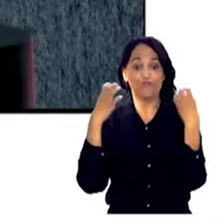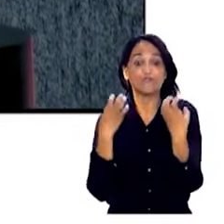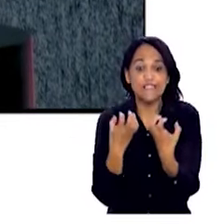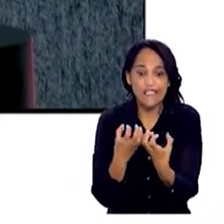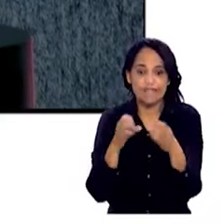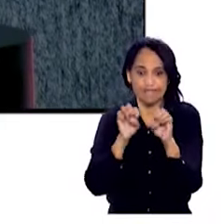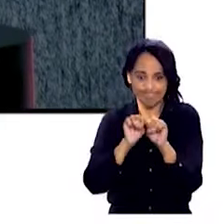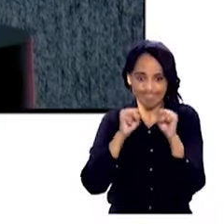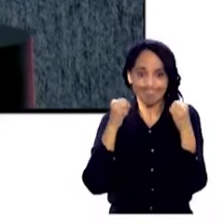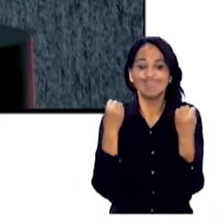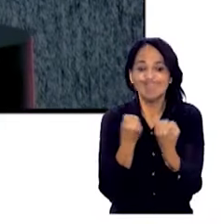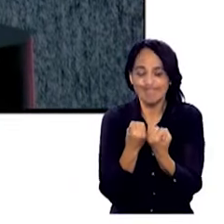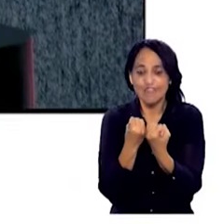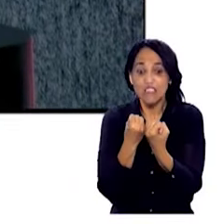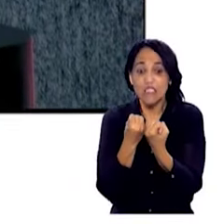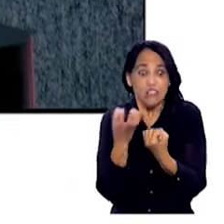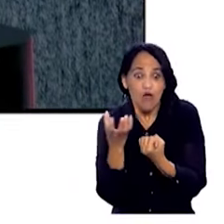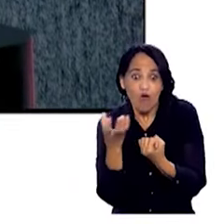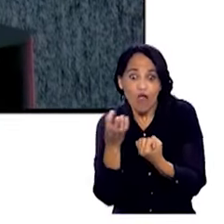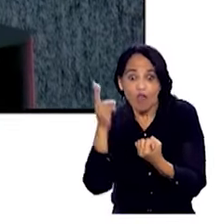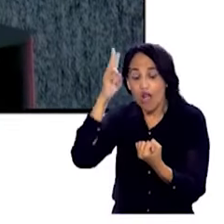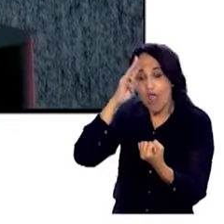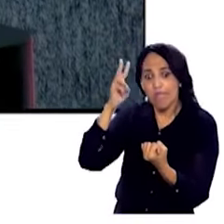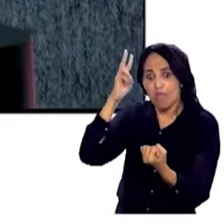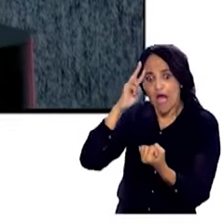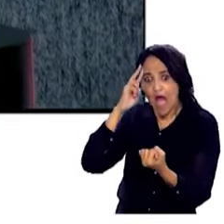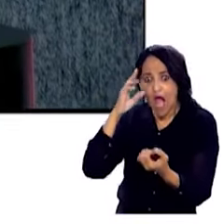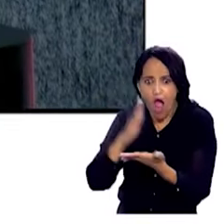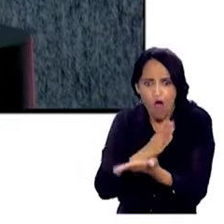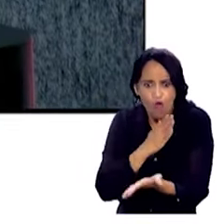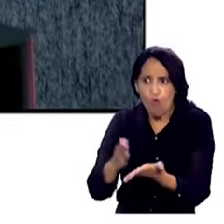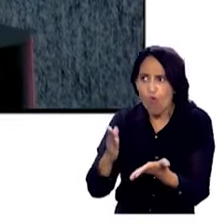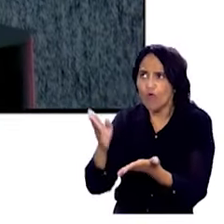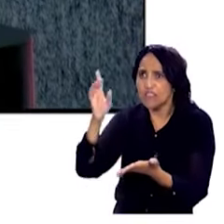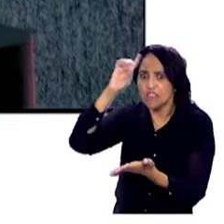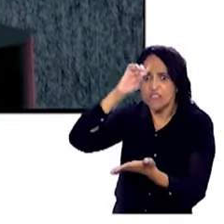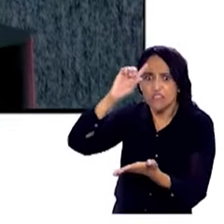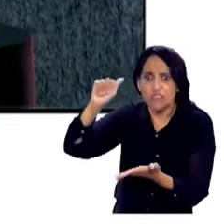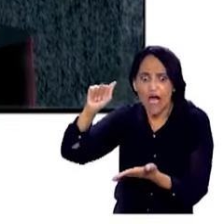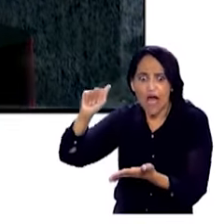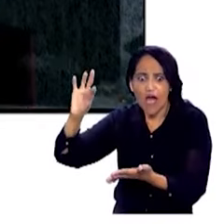gostaria de lembrar algumas datas porque as datas são